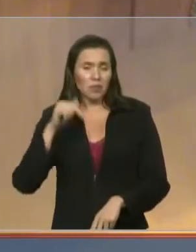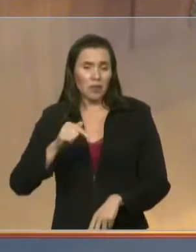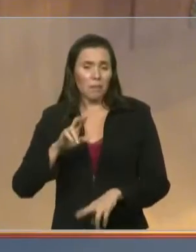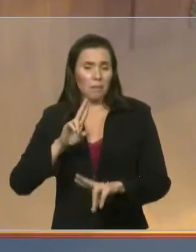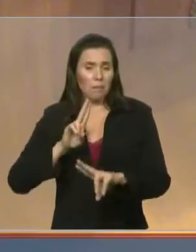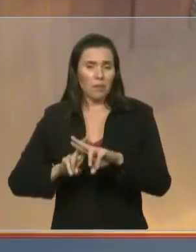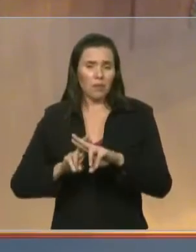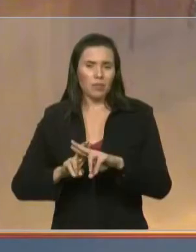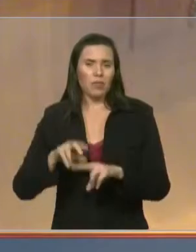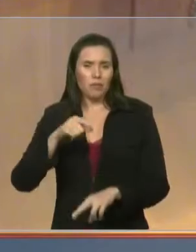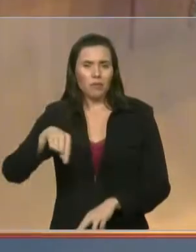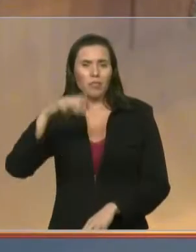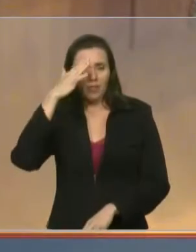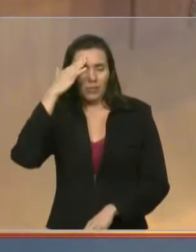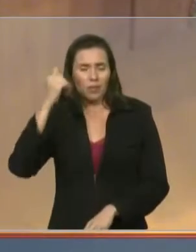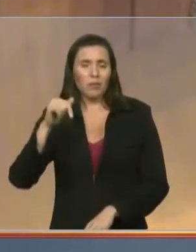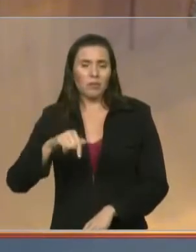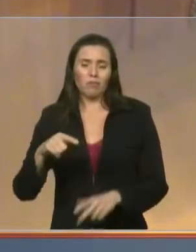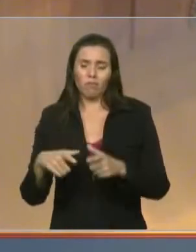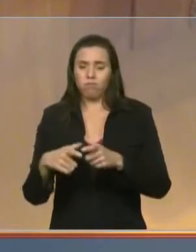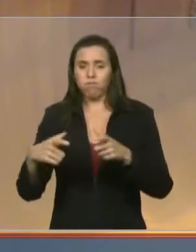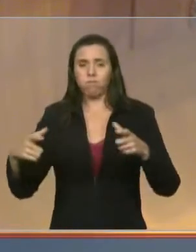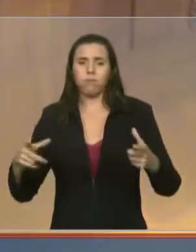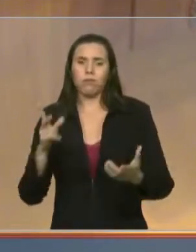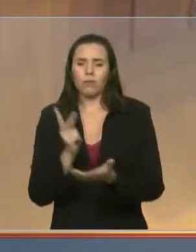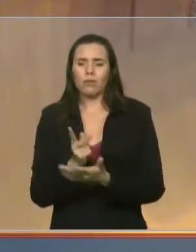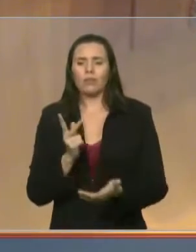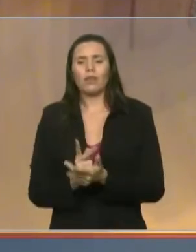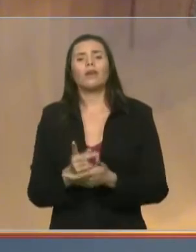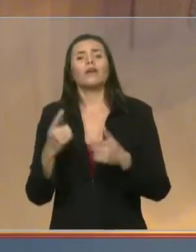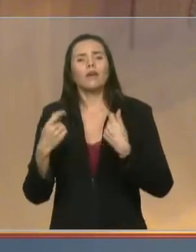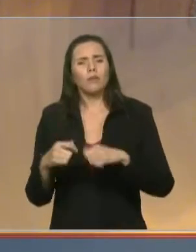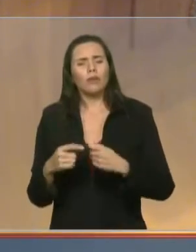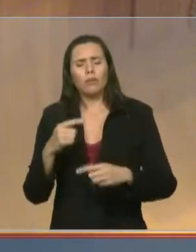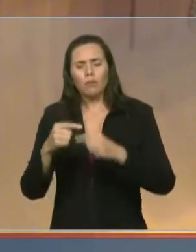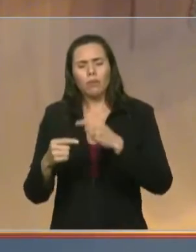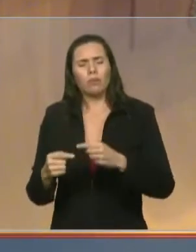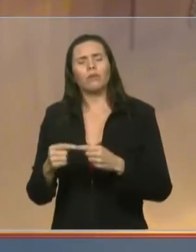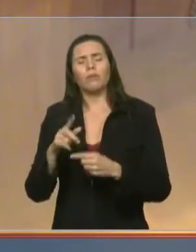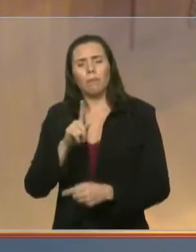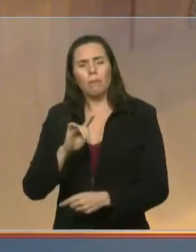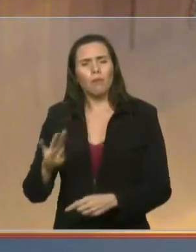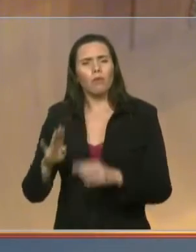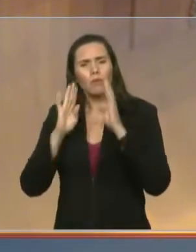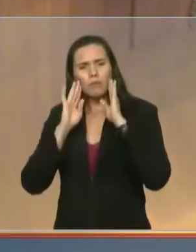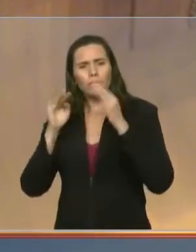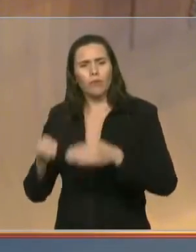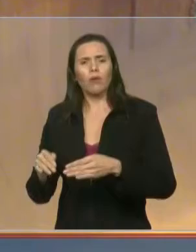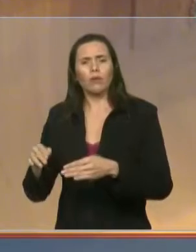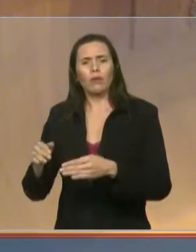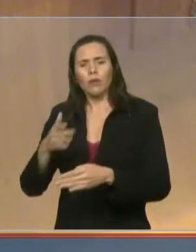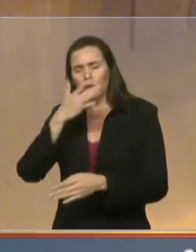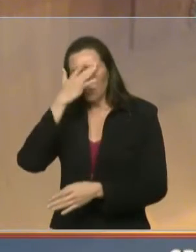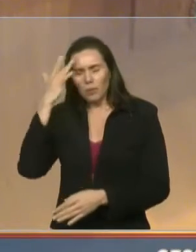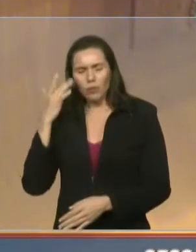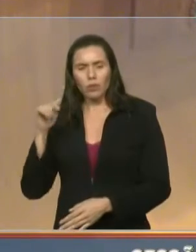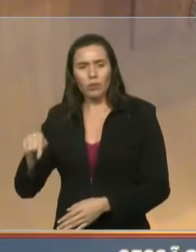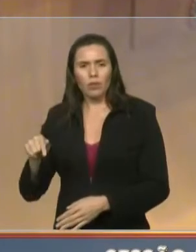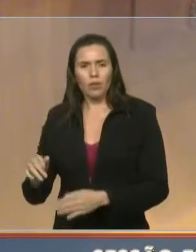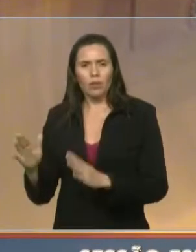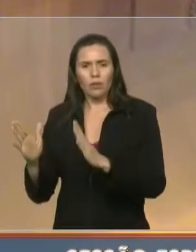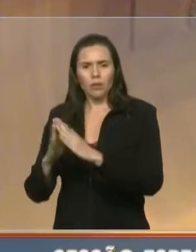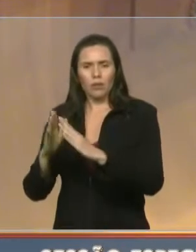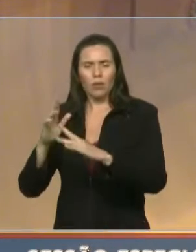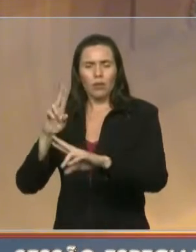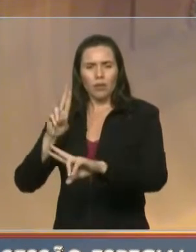brasileira é uma das maiores do mundo, e também tem que ter políticas públicas àqueles que estão lá cumprindo